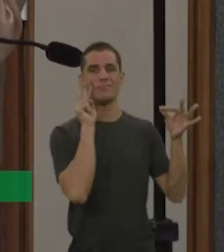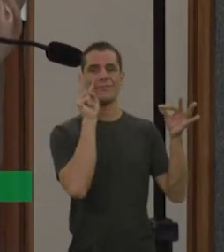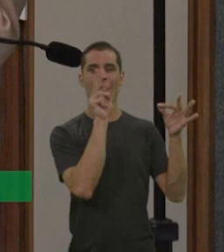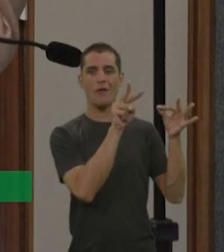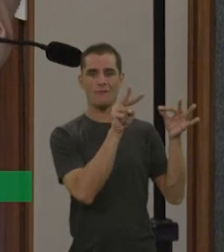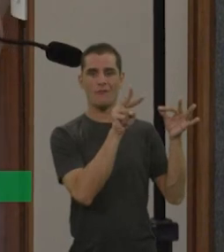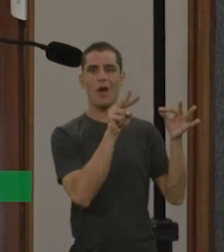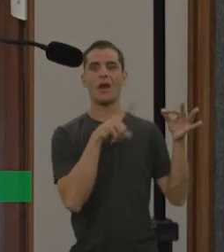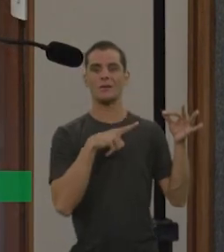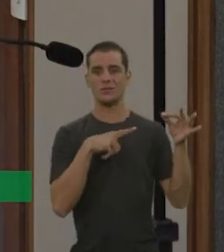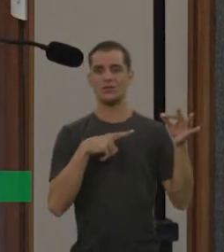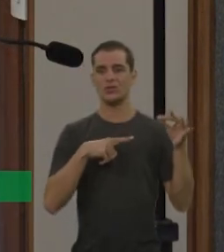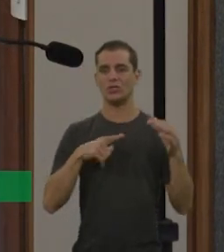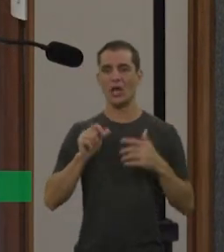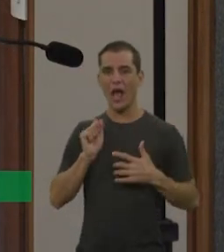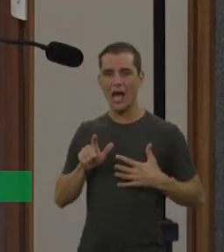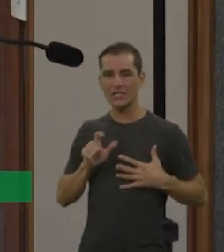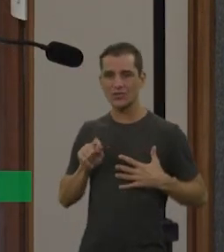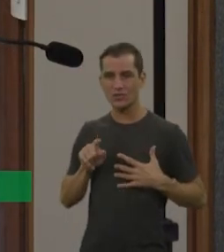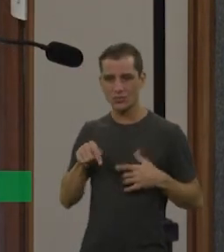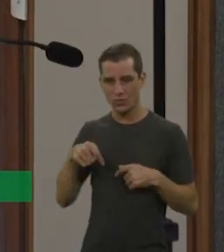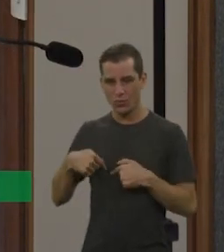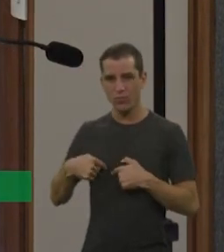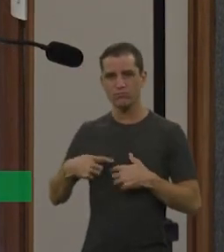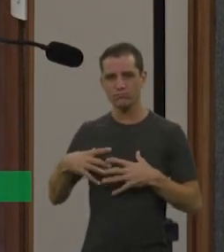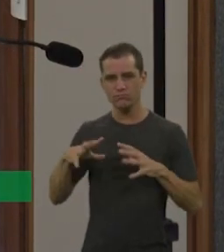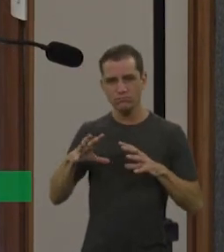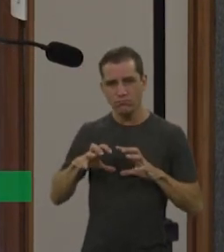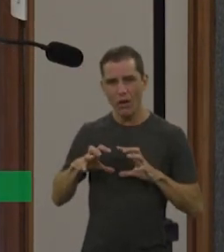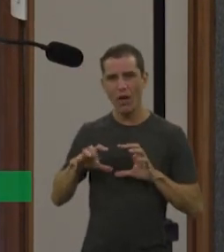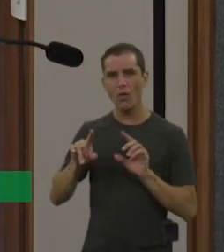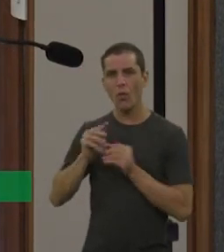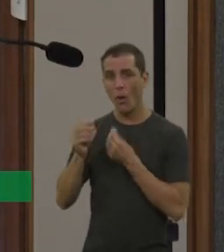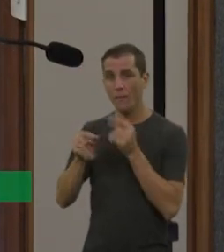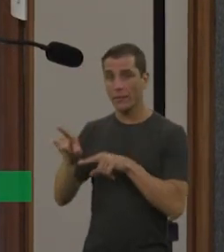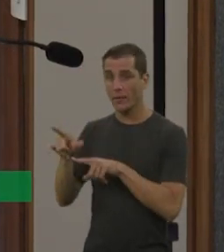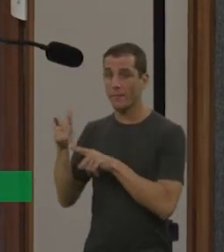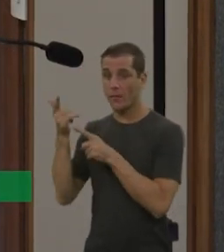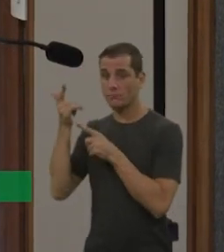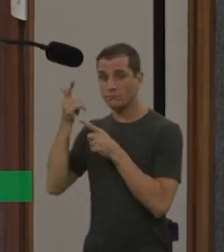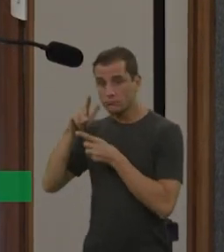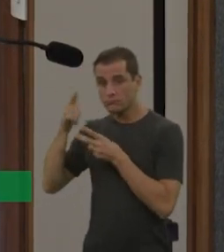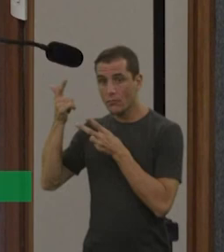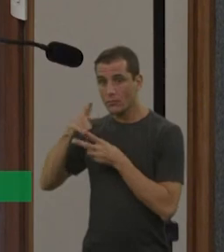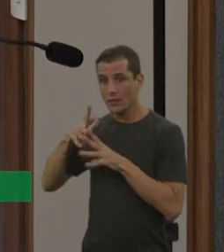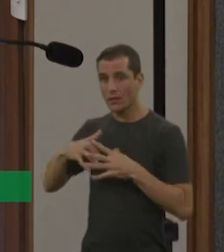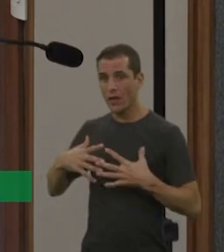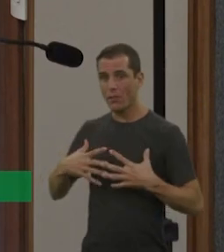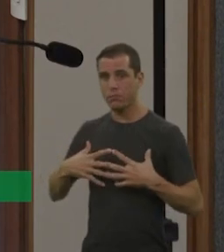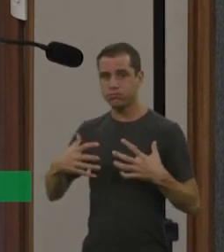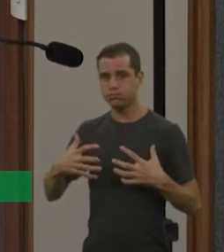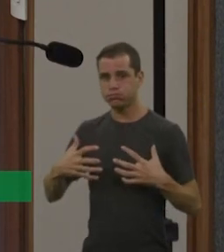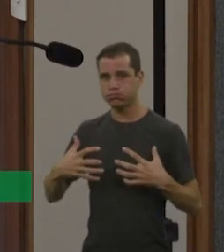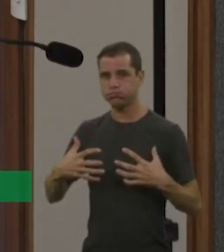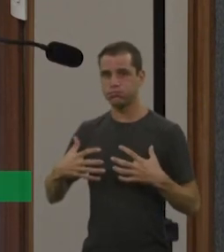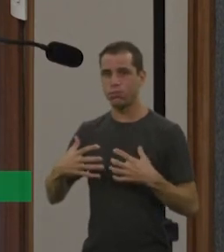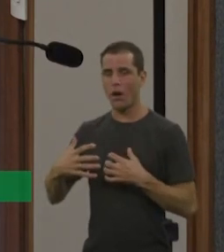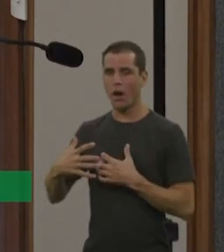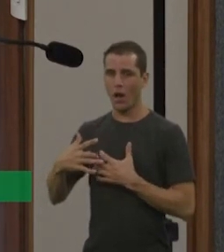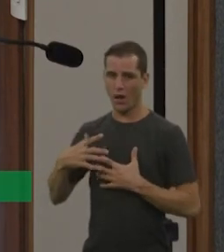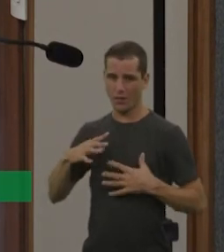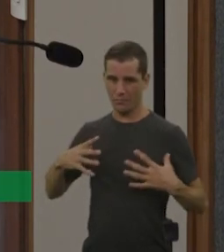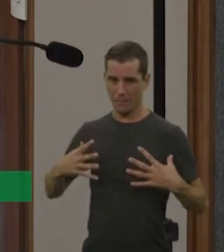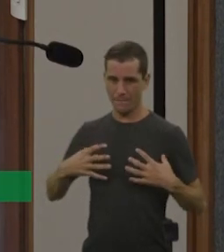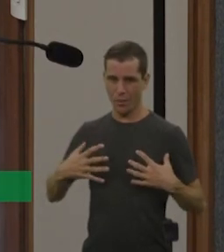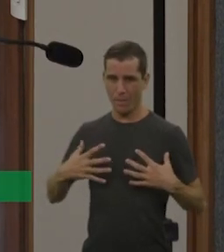gente. A outra tinha IVAs de repetição. Todo mês ela pegava infecção e tinha broncoespasmo. Tá? Então, para as